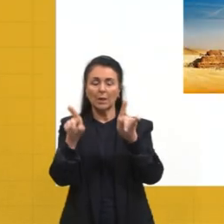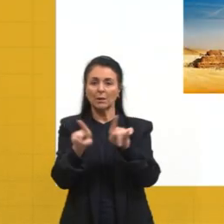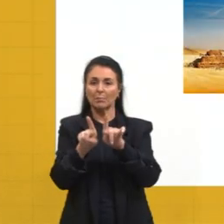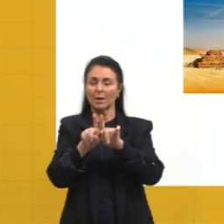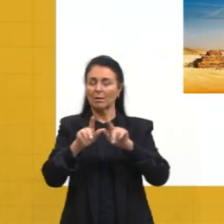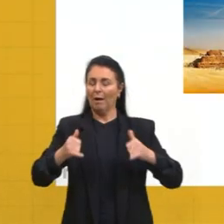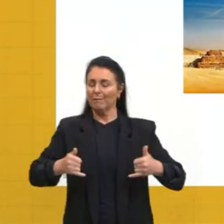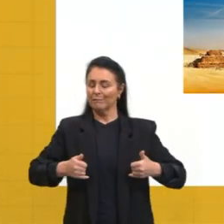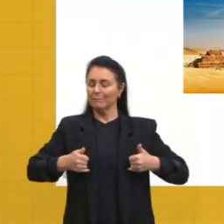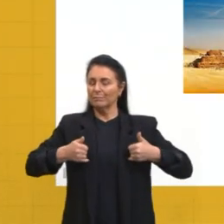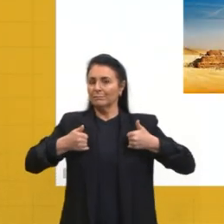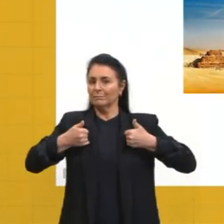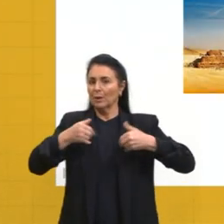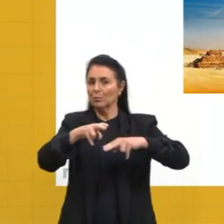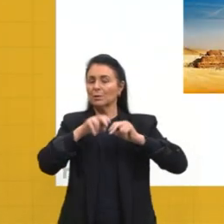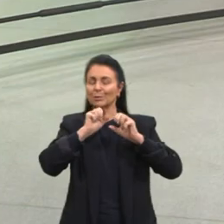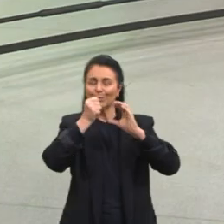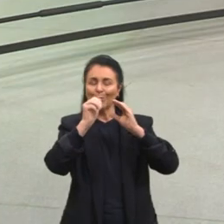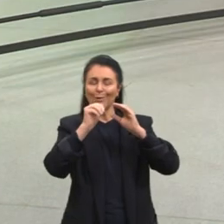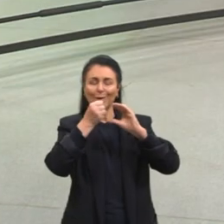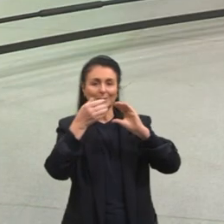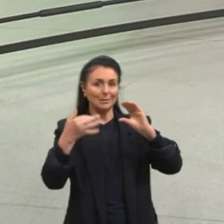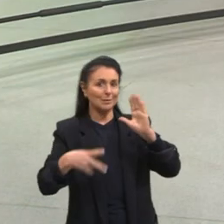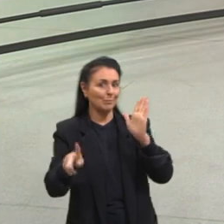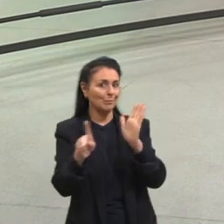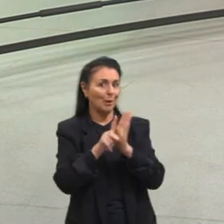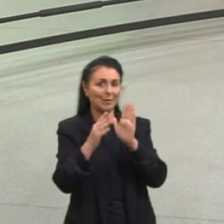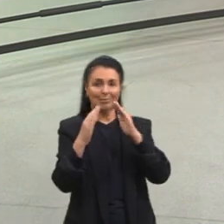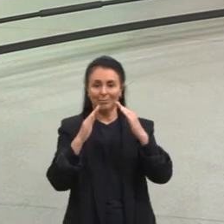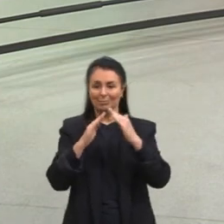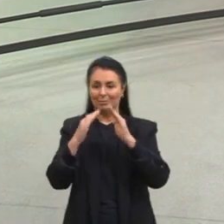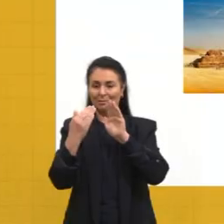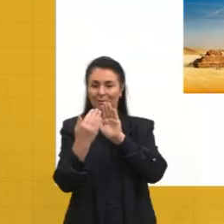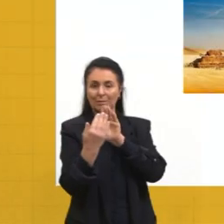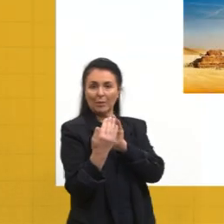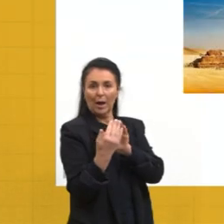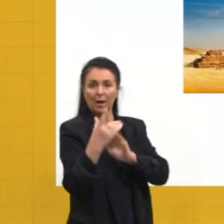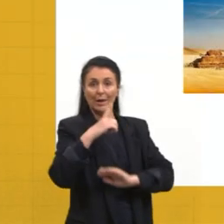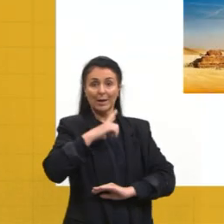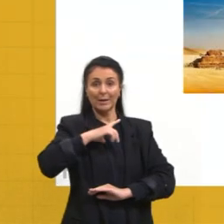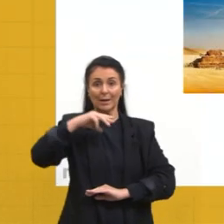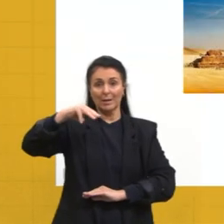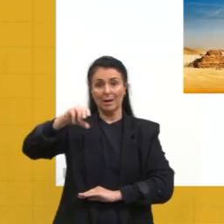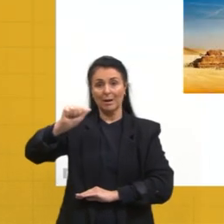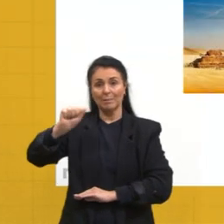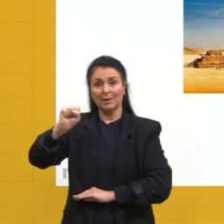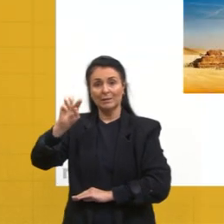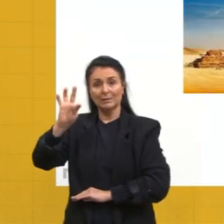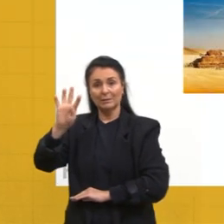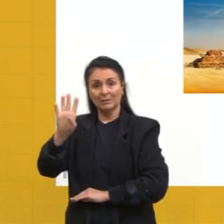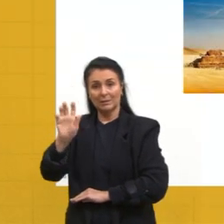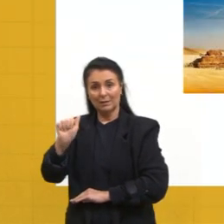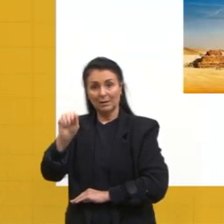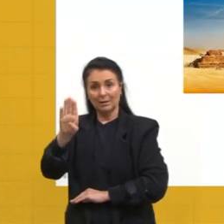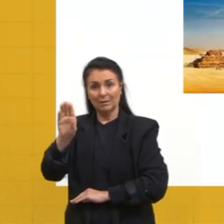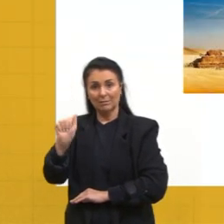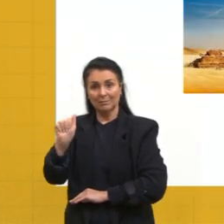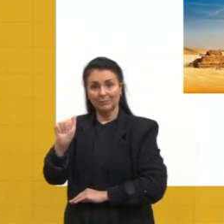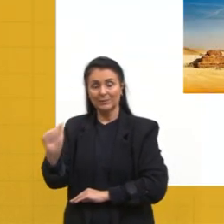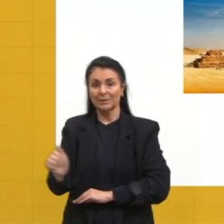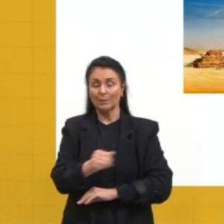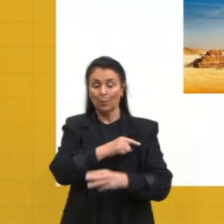Por isso as características aqui da pirâmide e nós temos lá em cima Ah mas tá bom então então são basicamente